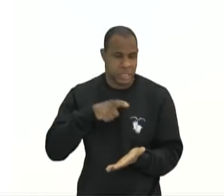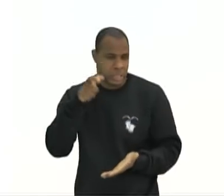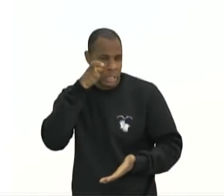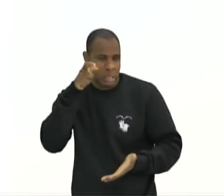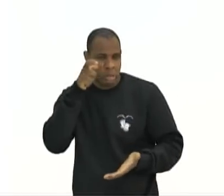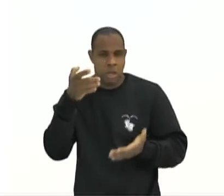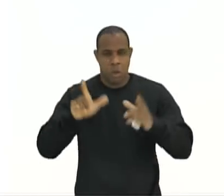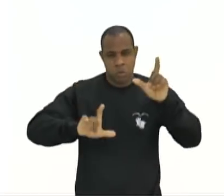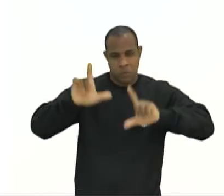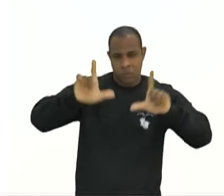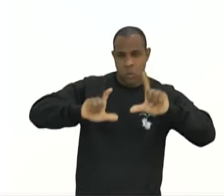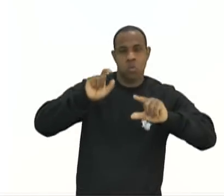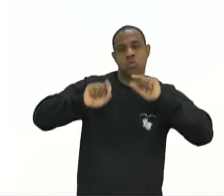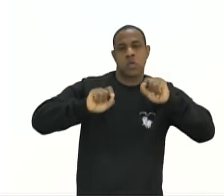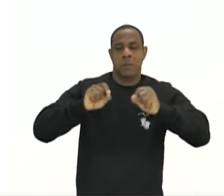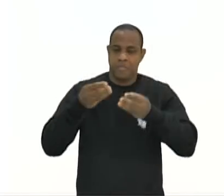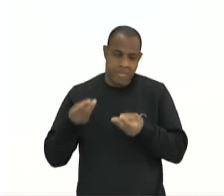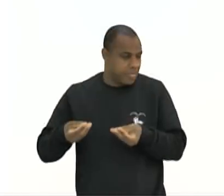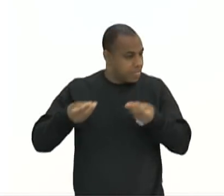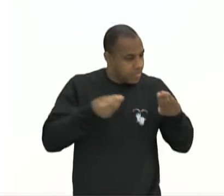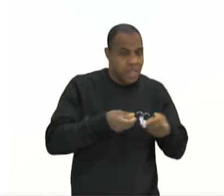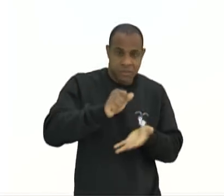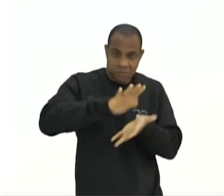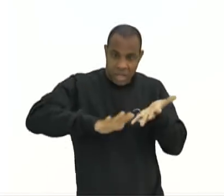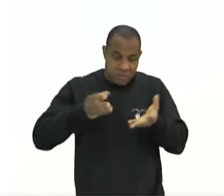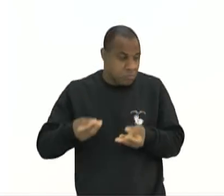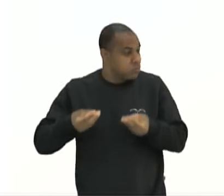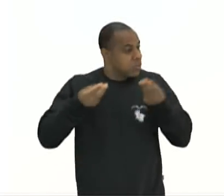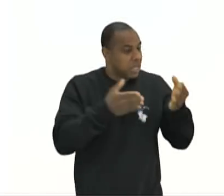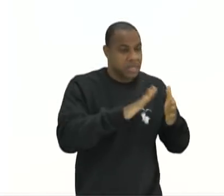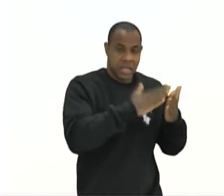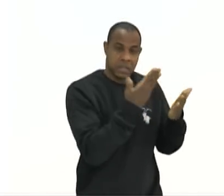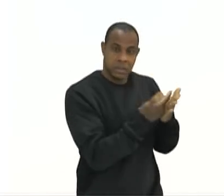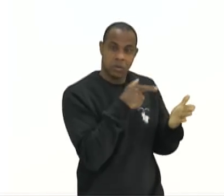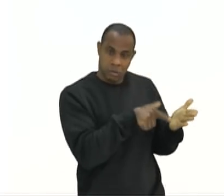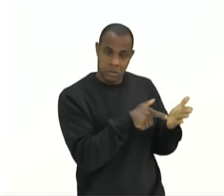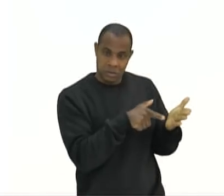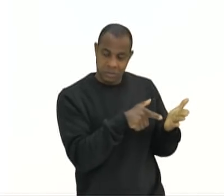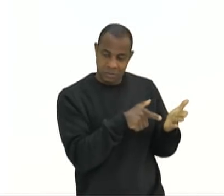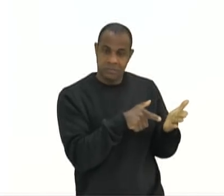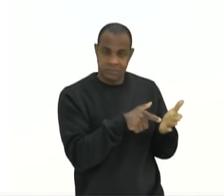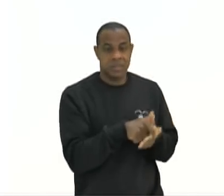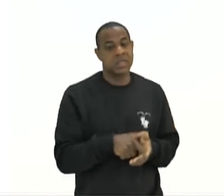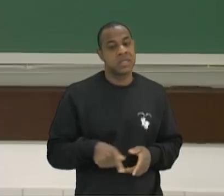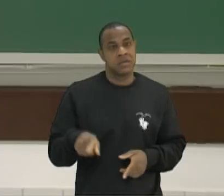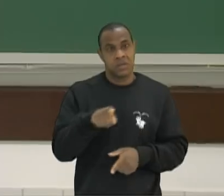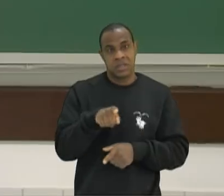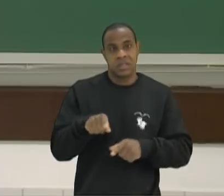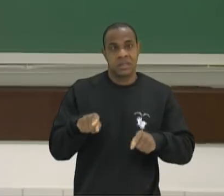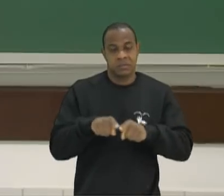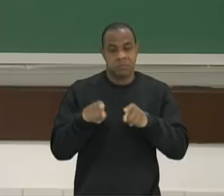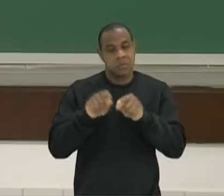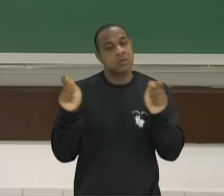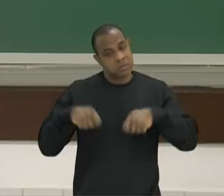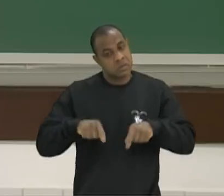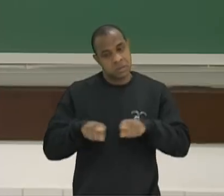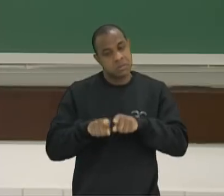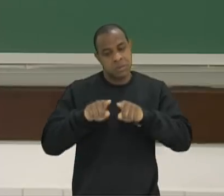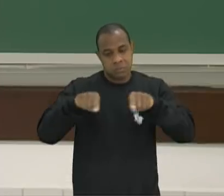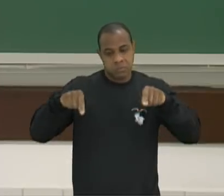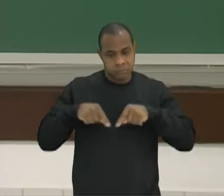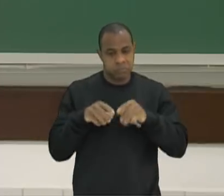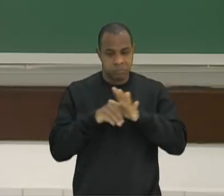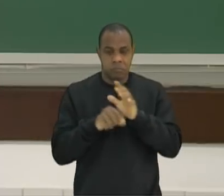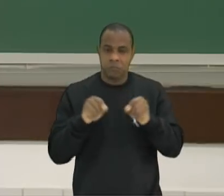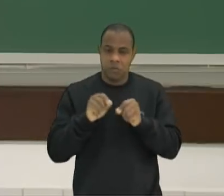aulas pela televisão, entreguem as suas tarefas na escola, como também podem resolvê-las pelo Classroom. E aqui, pessoal, a dica